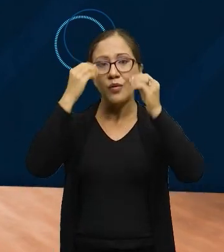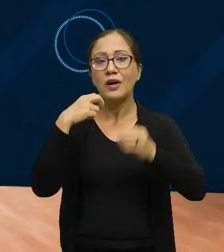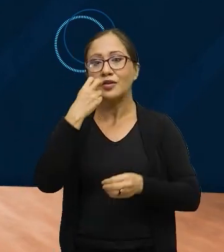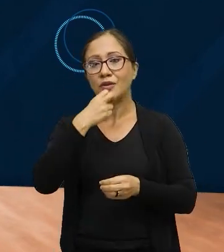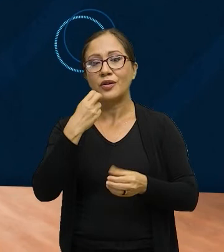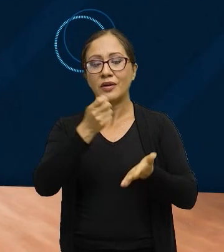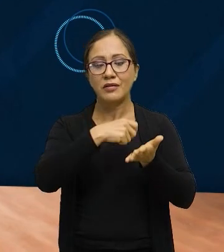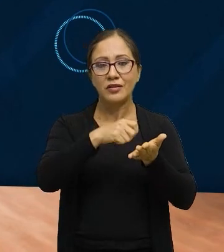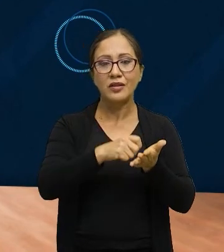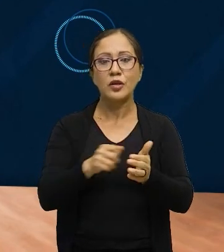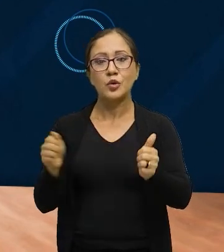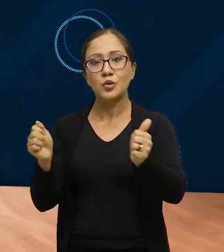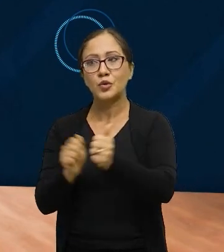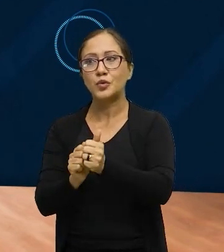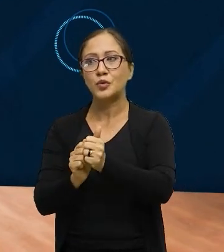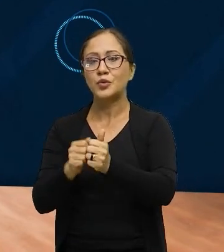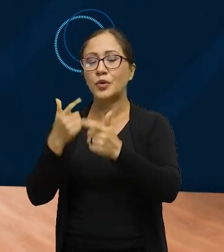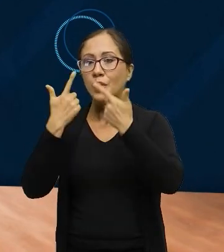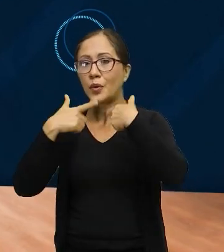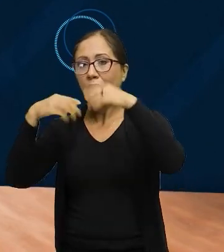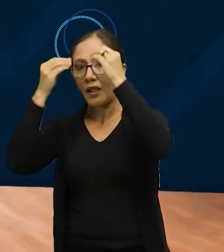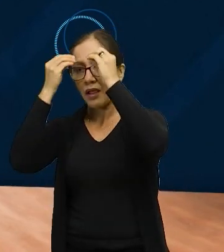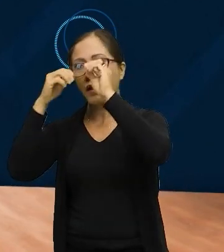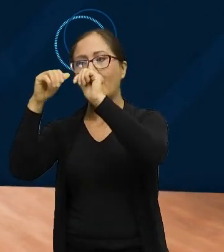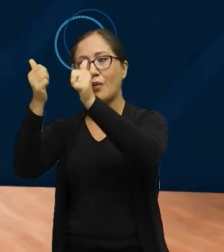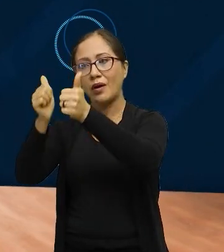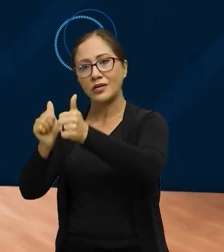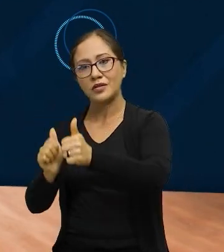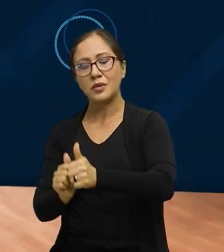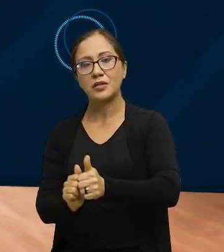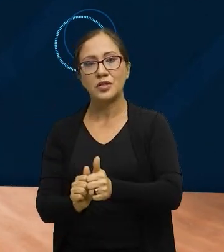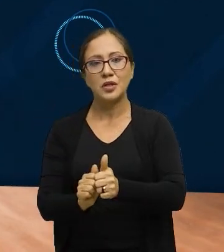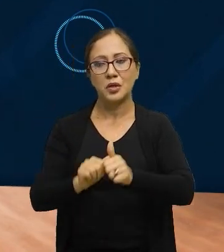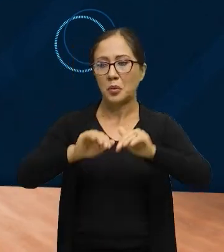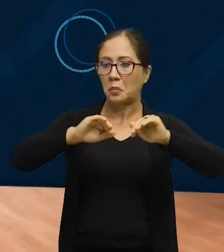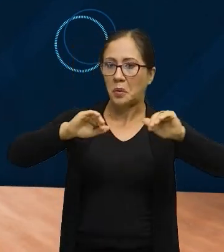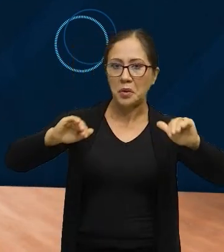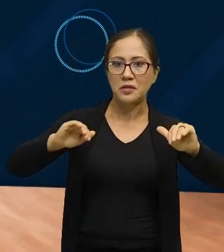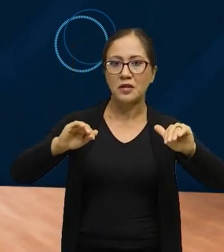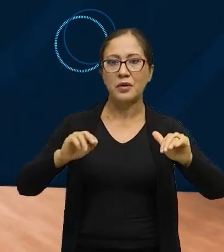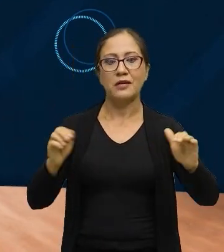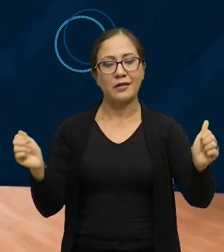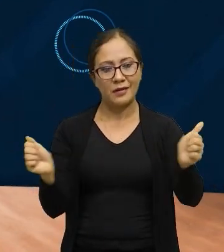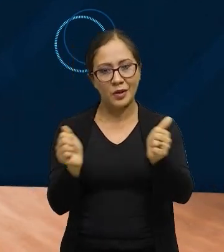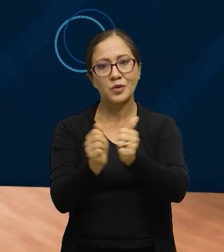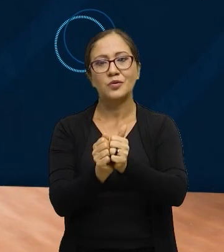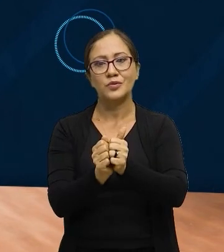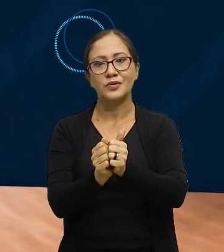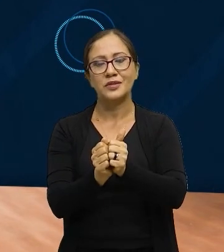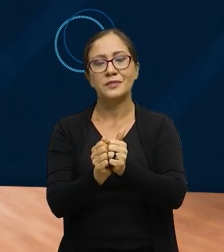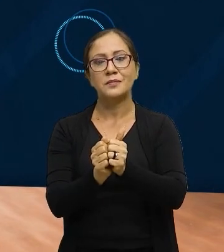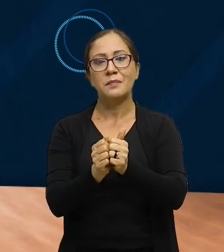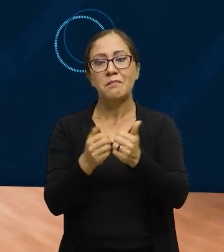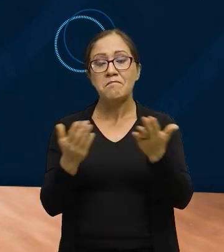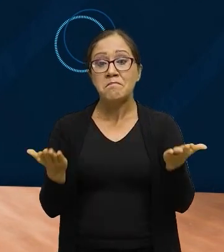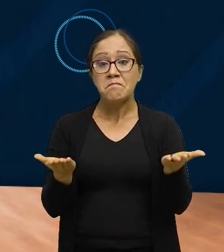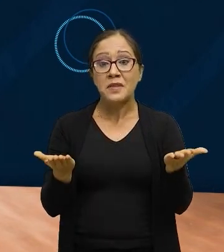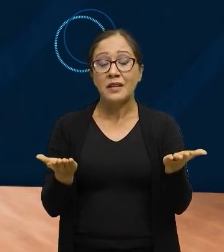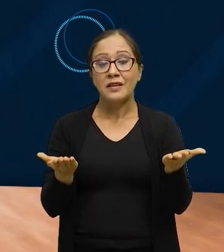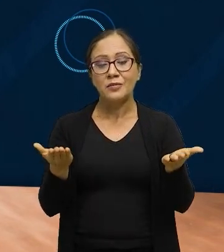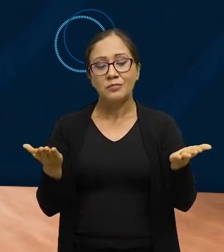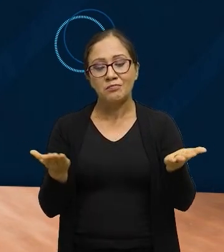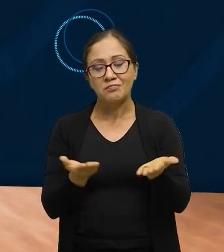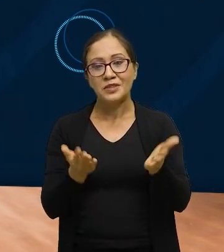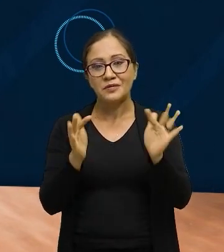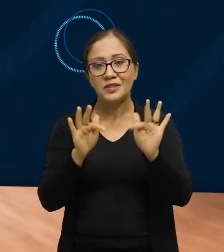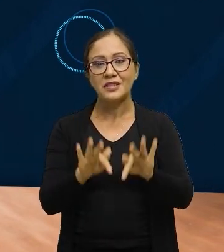para ser parcial, pensar numa e esquecer da outra. Então, eu fico por aqui. Eu espero que você estude um pouco